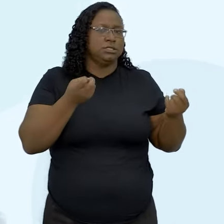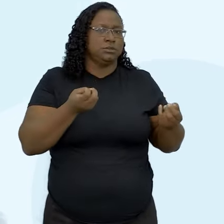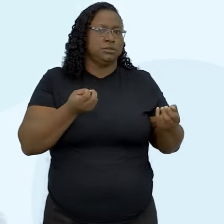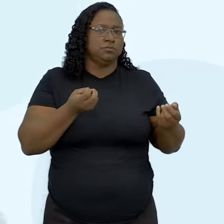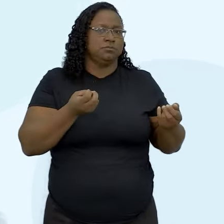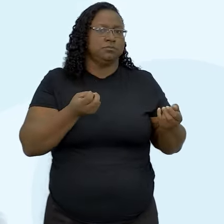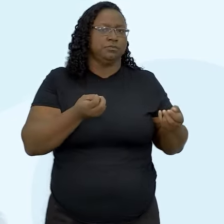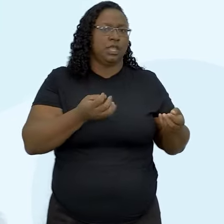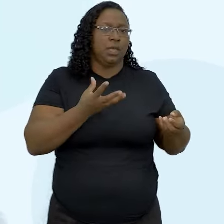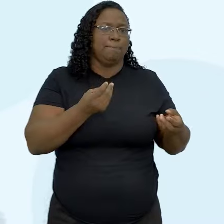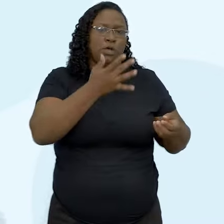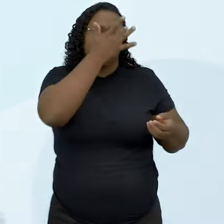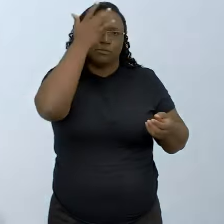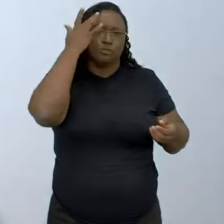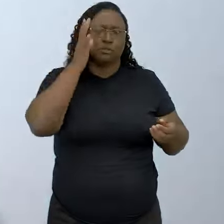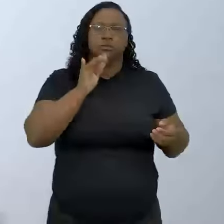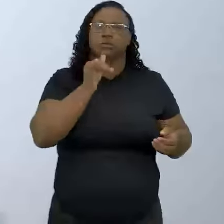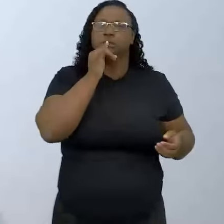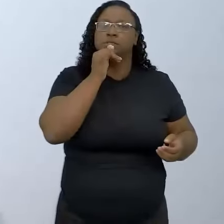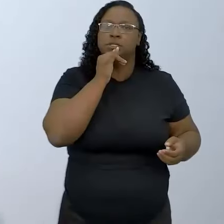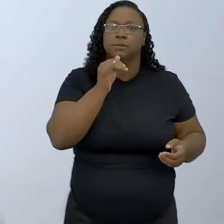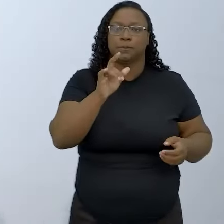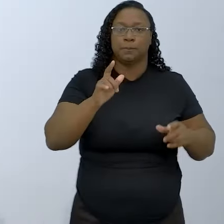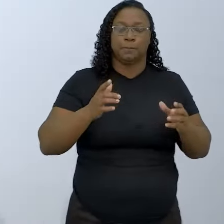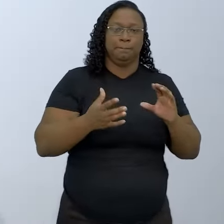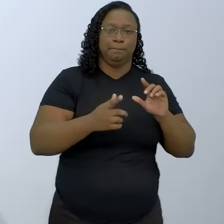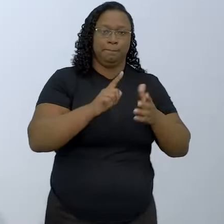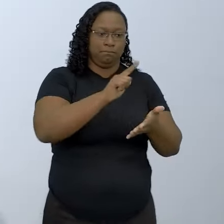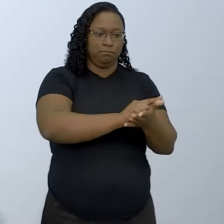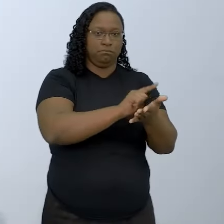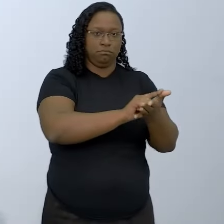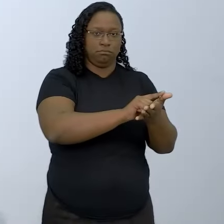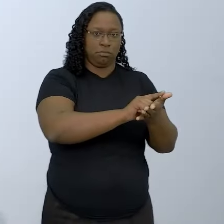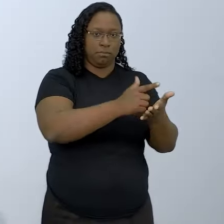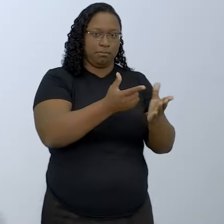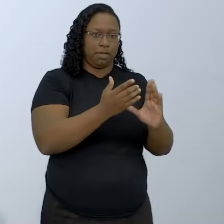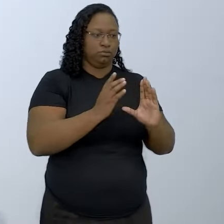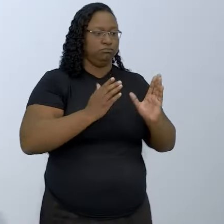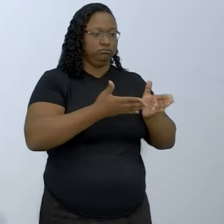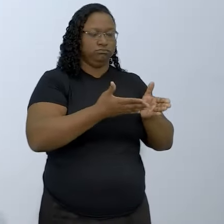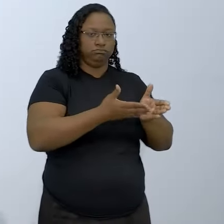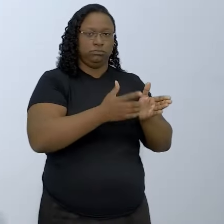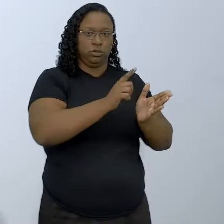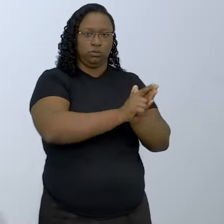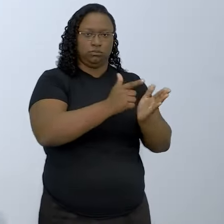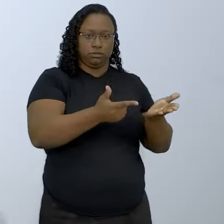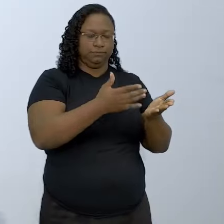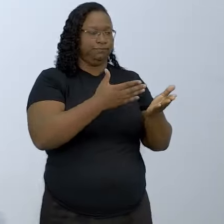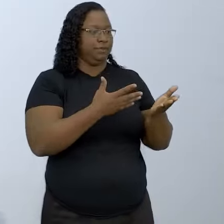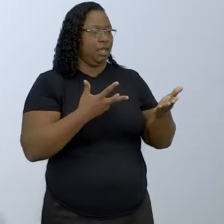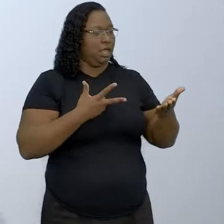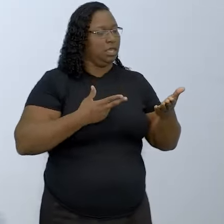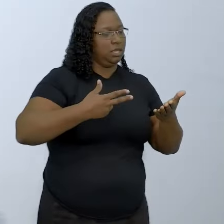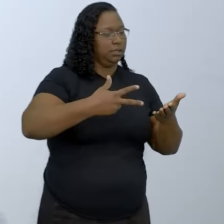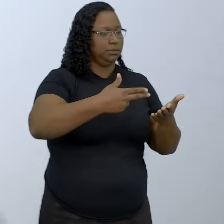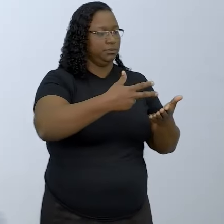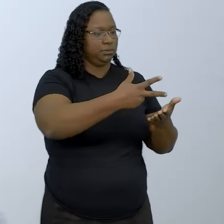inteiro, e aí eu pego um recorte desse livro e eu analiso esse recorte tirando ele de contexto?